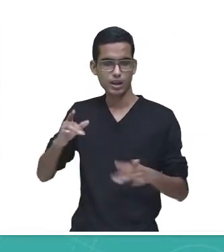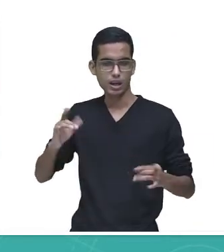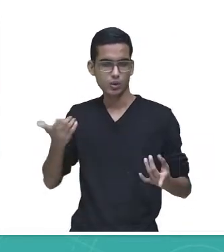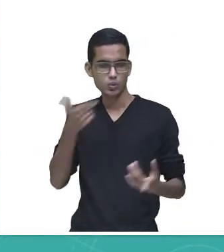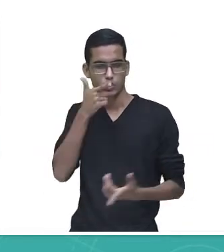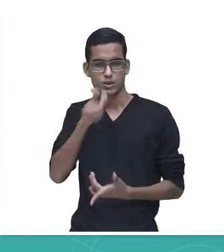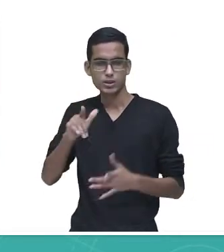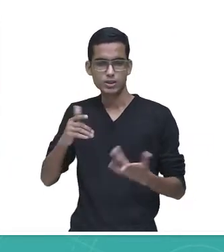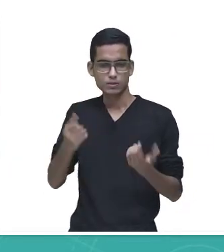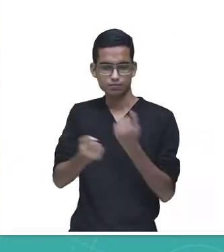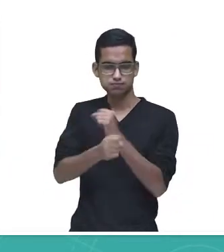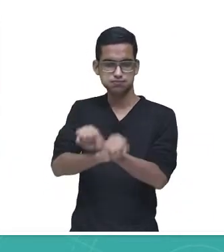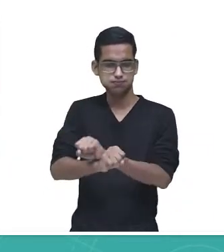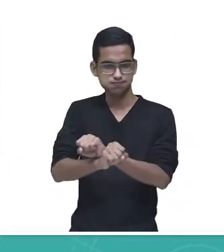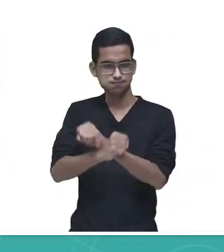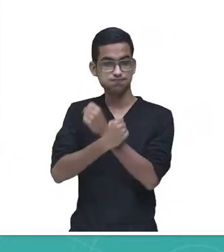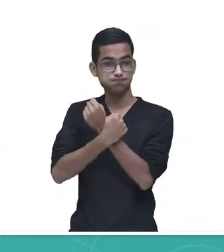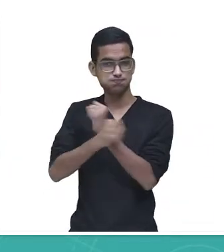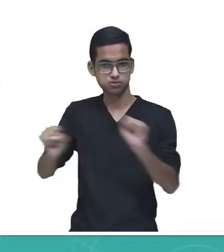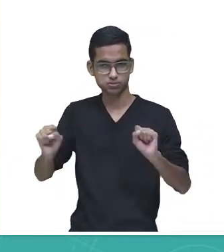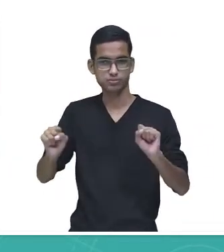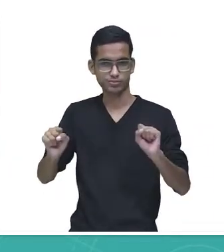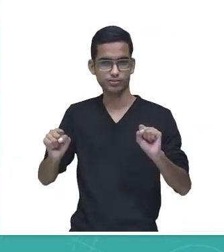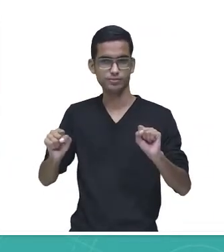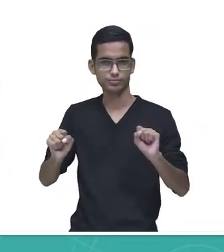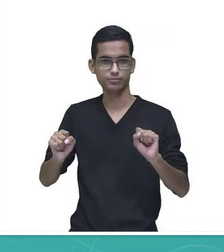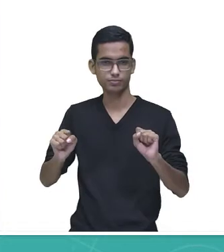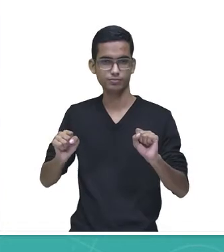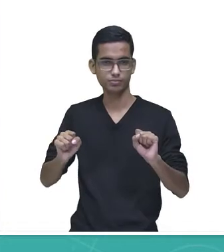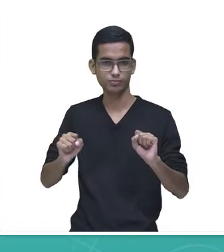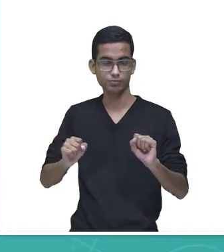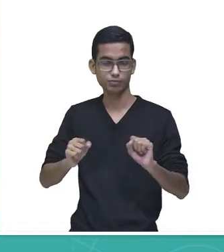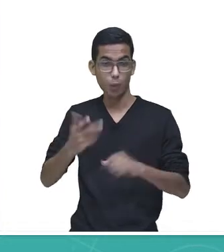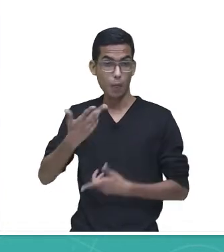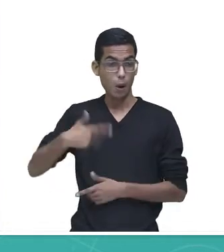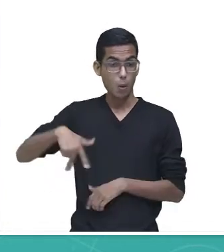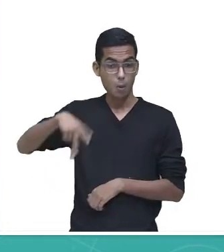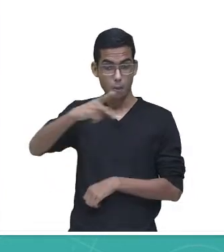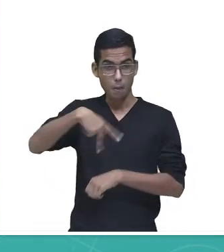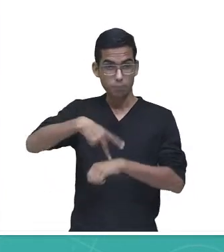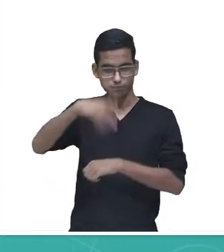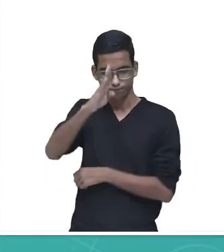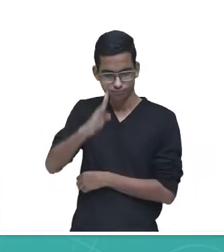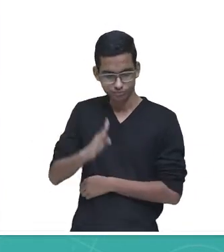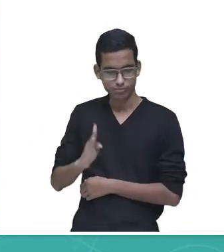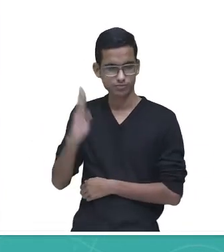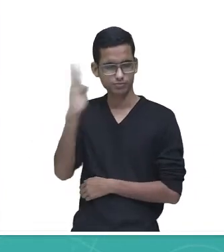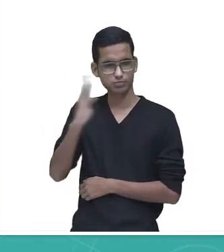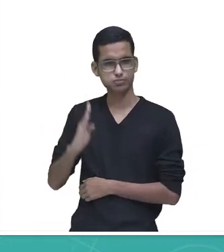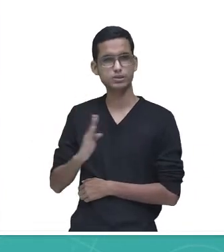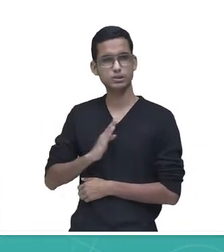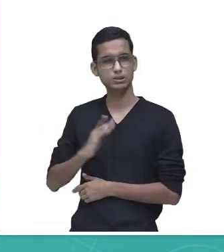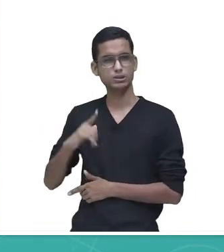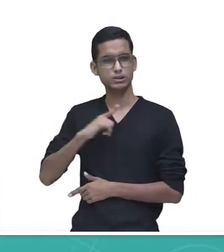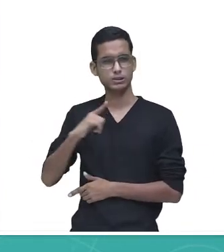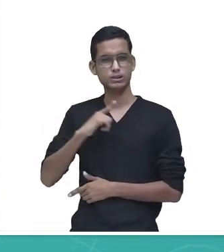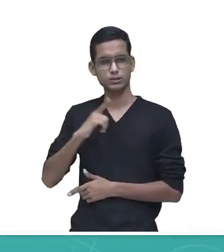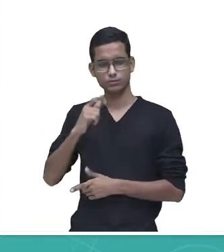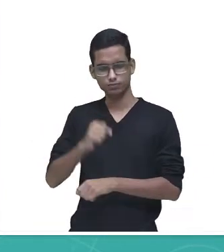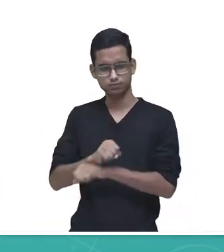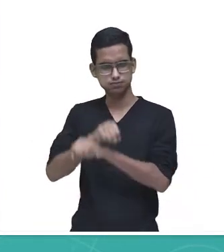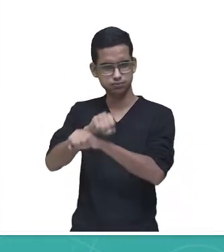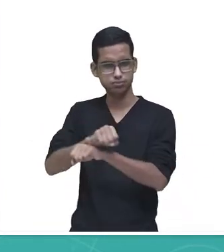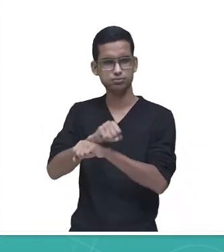história do Brasil mais de 300 anos de escravidão. Isso é muito triste. E quando acaba a escravidão, começa a mão de